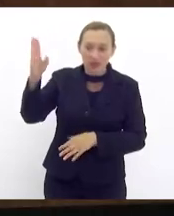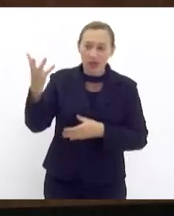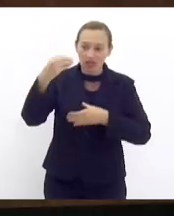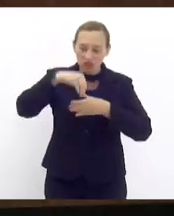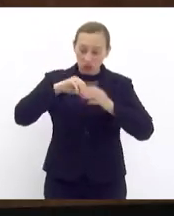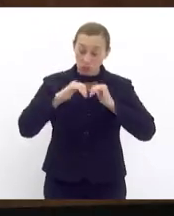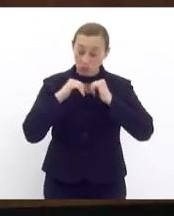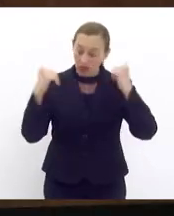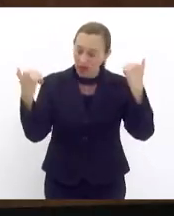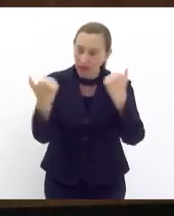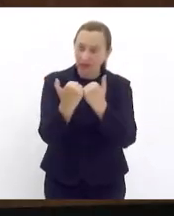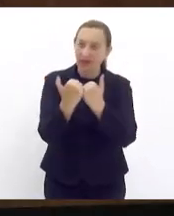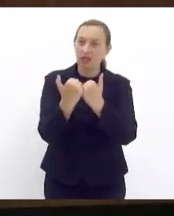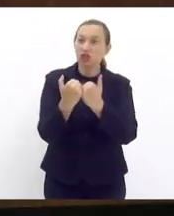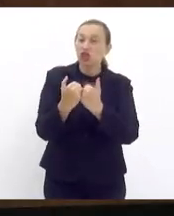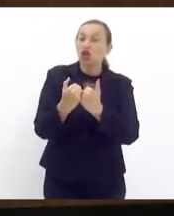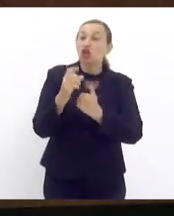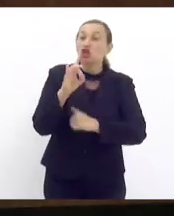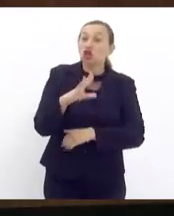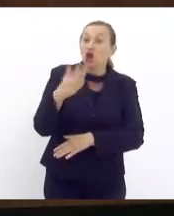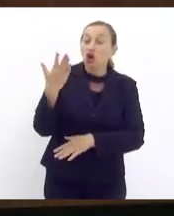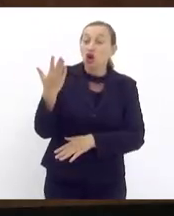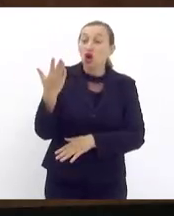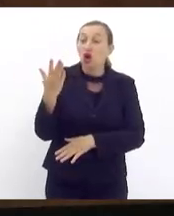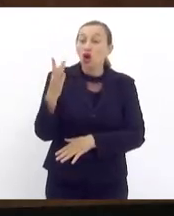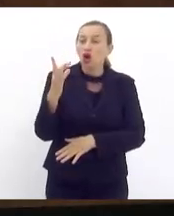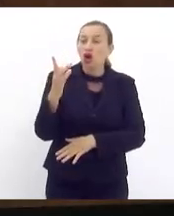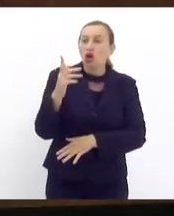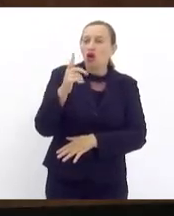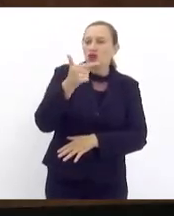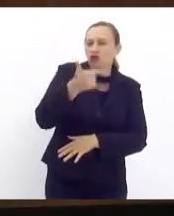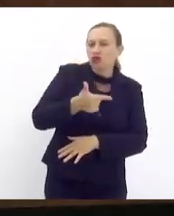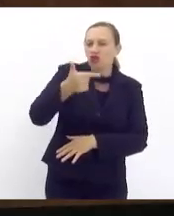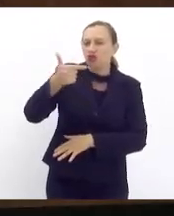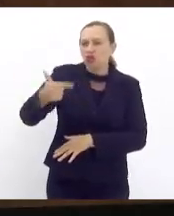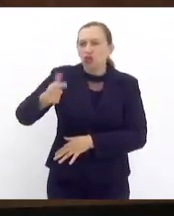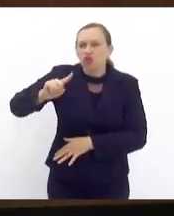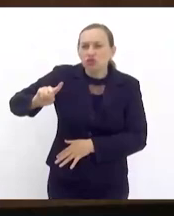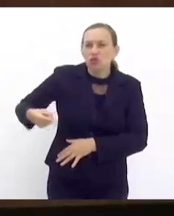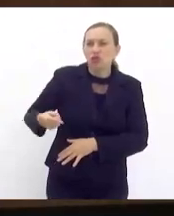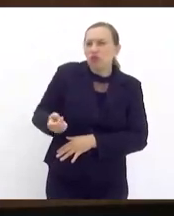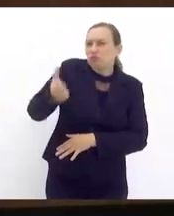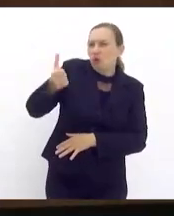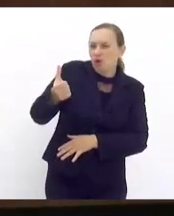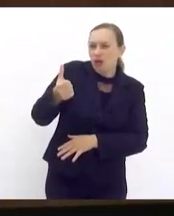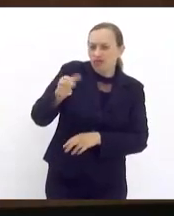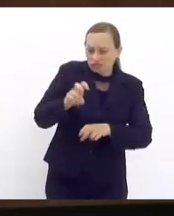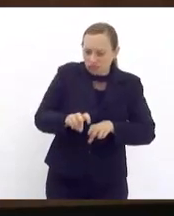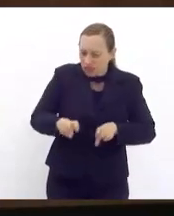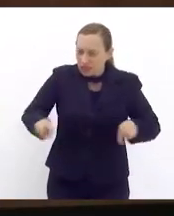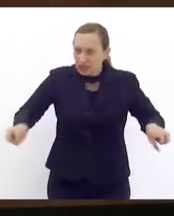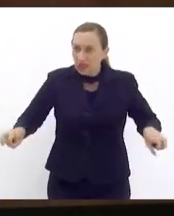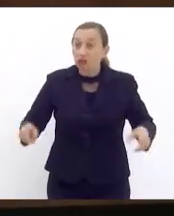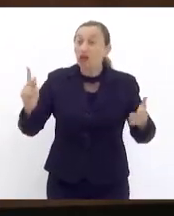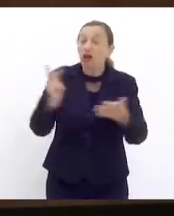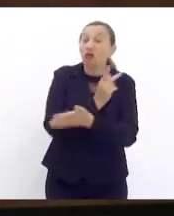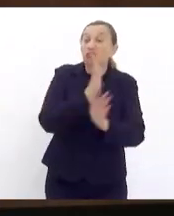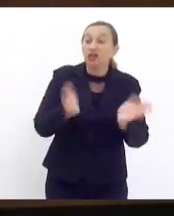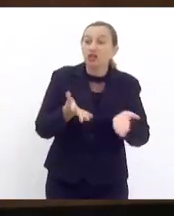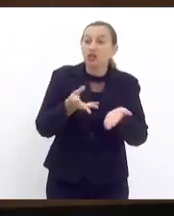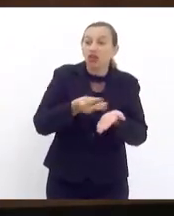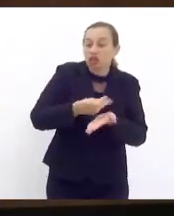cadeiras cativas só provaram vida dois mil e poucas cadeiras e o que acontece hoje é uma distribuição